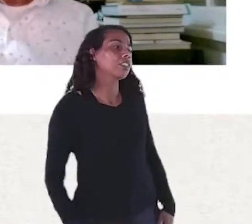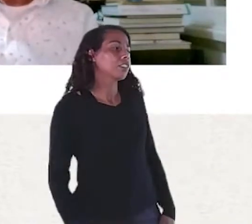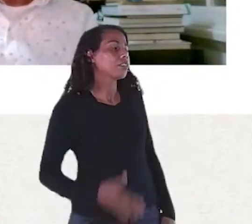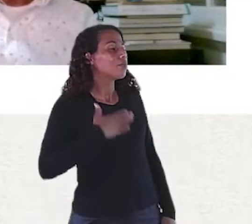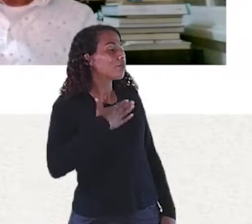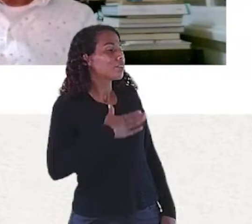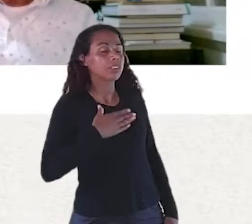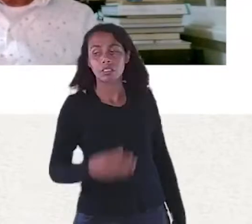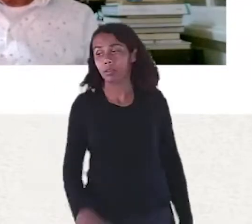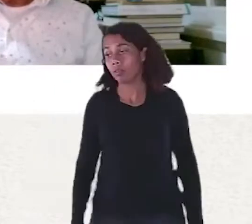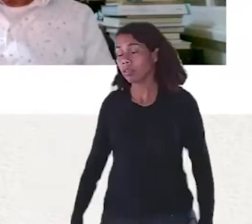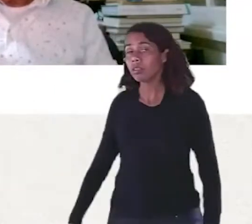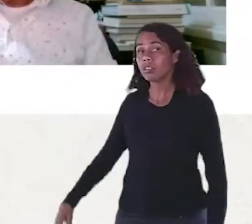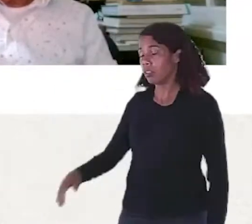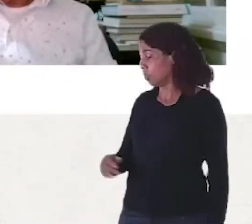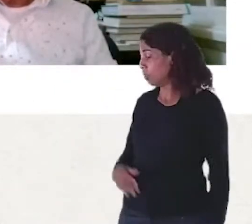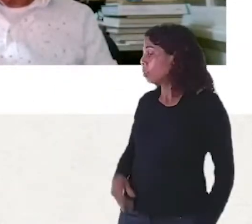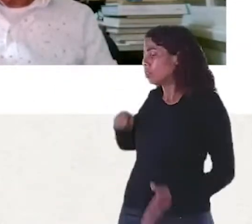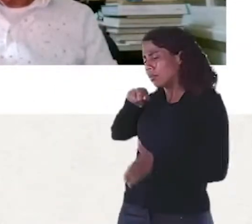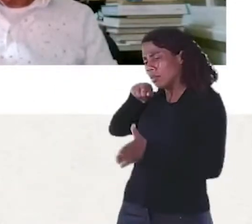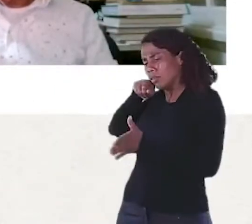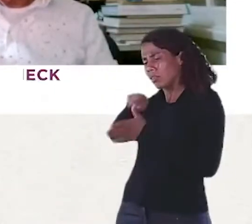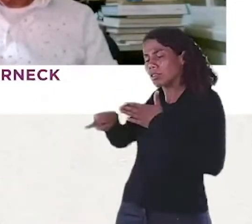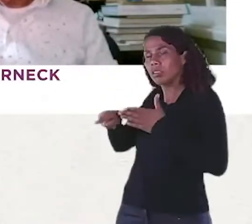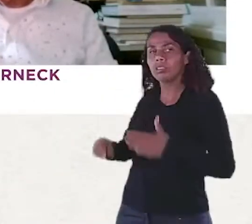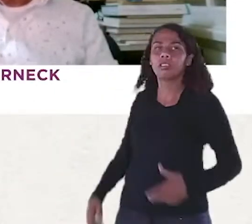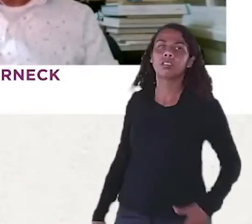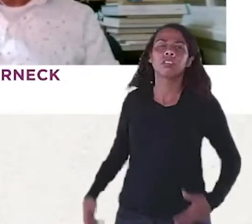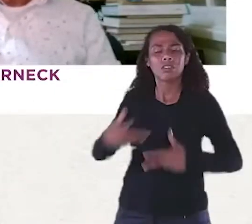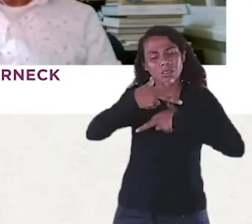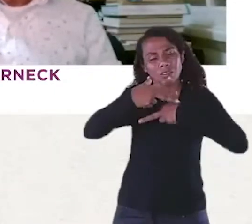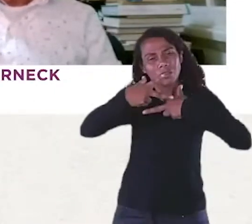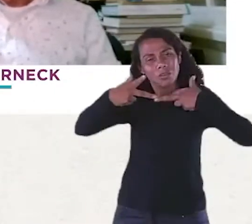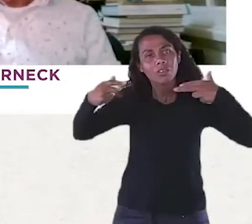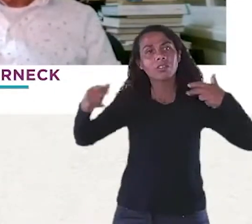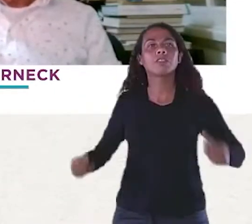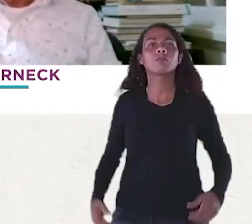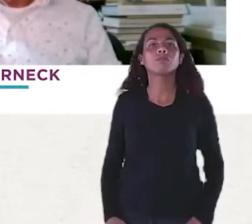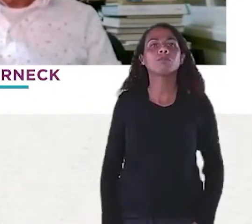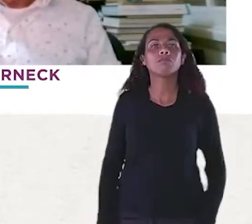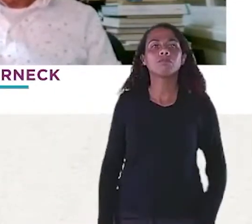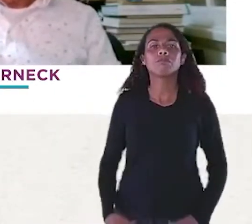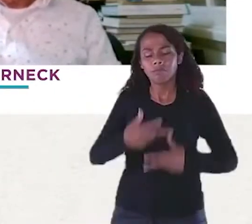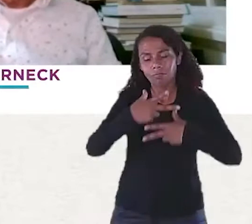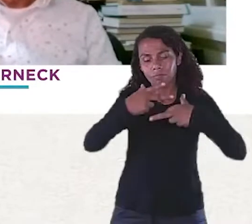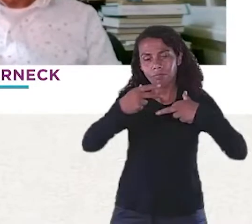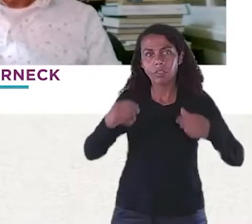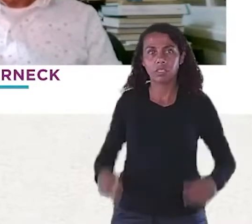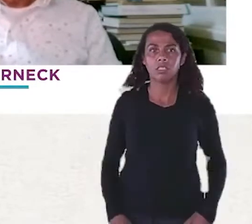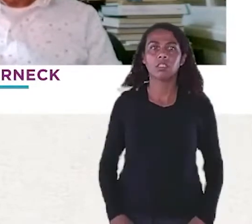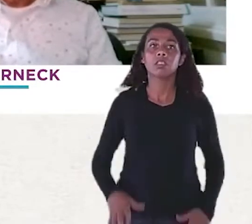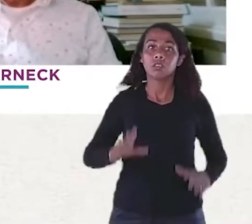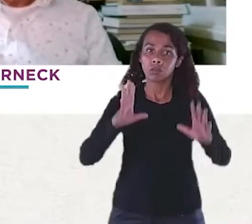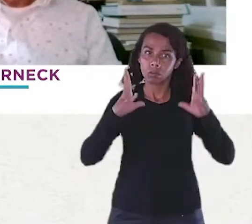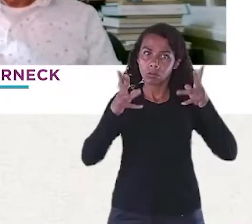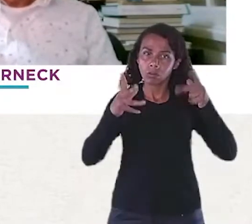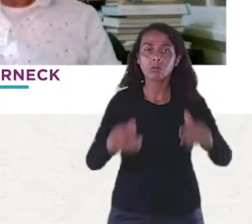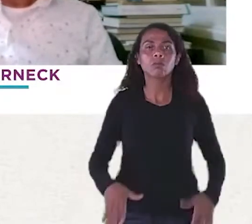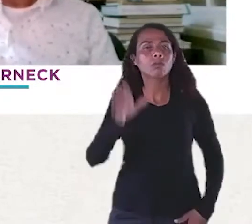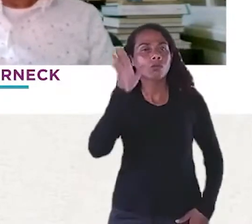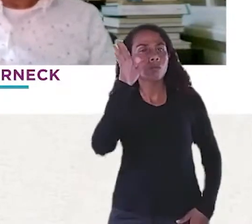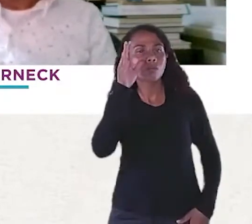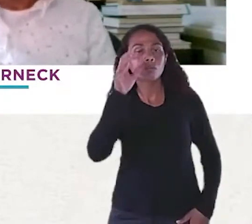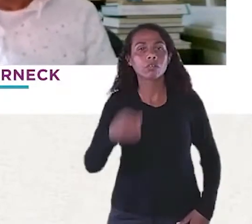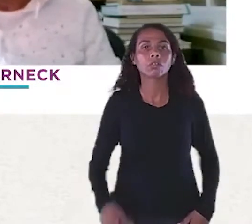tenho tanta coisa para te perguntar que certamente essa live vai varar a madrugada. Então, quem está assistindo, vá se preparando, pega água, nós